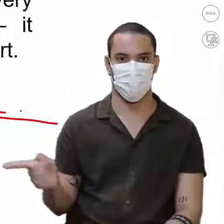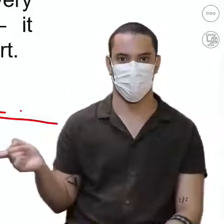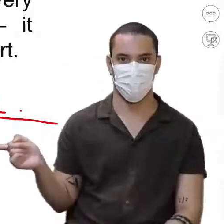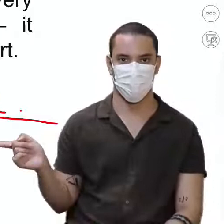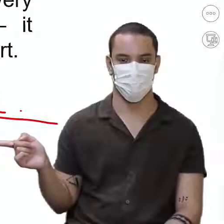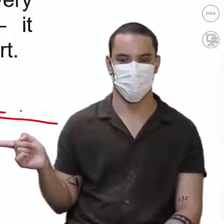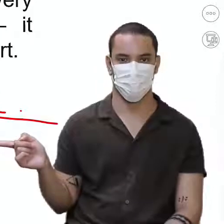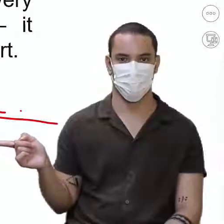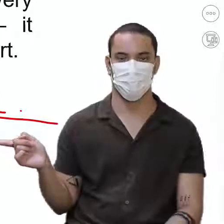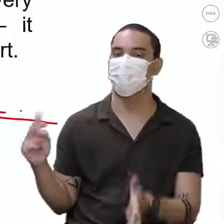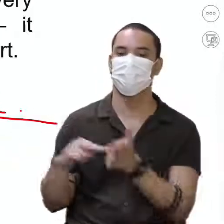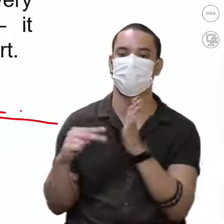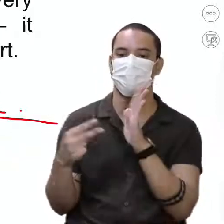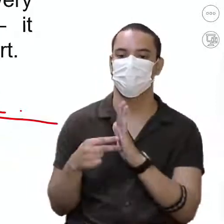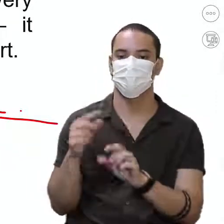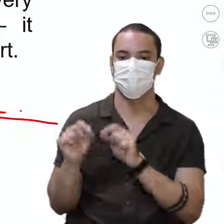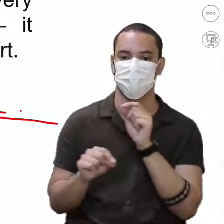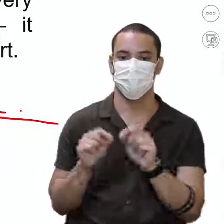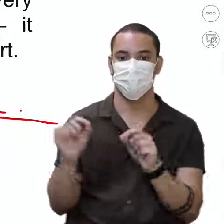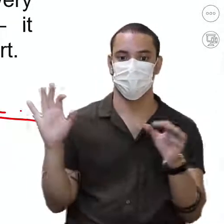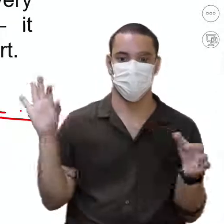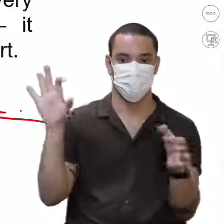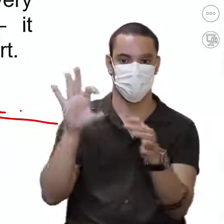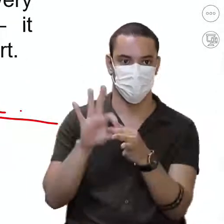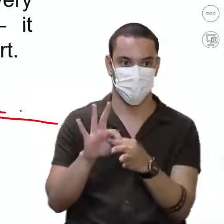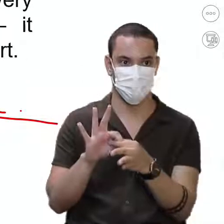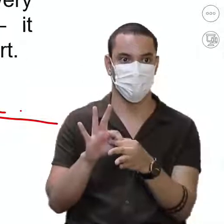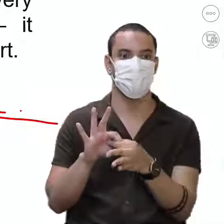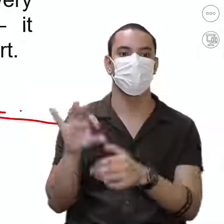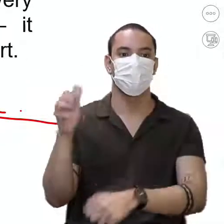K. Que significa o quê? Tem tudo a ver com